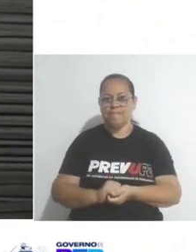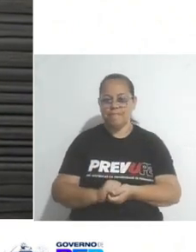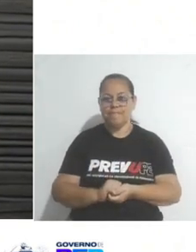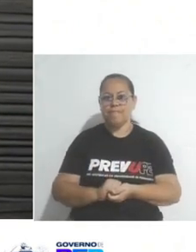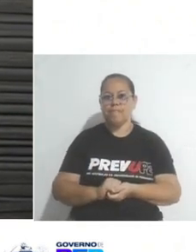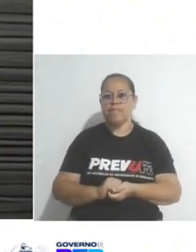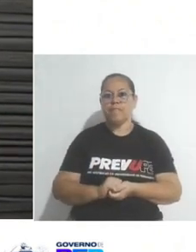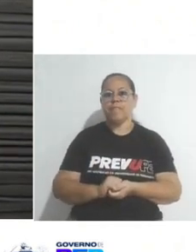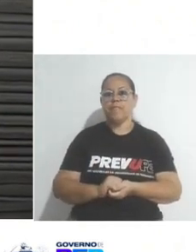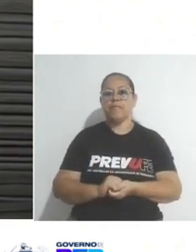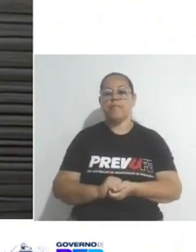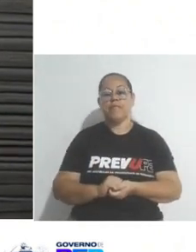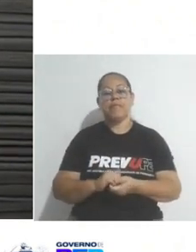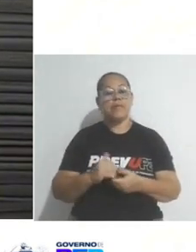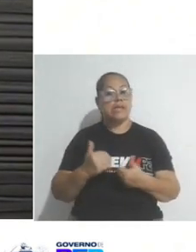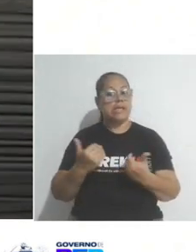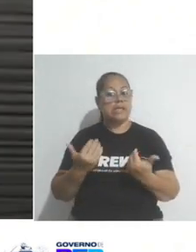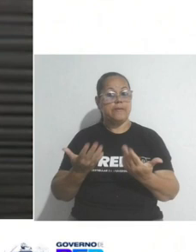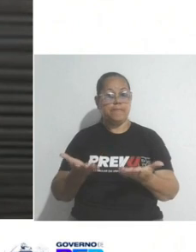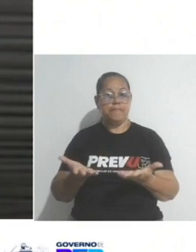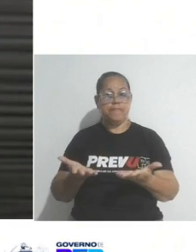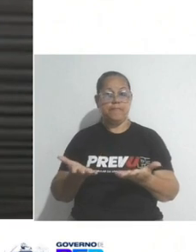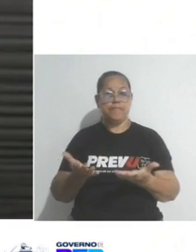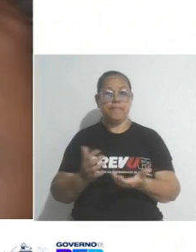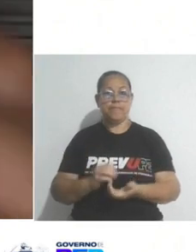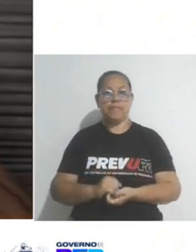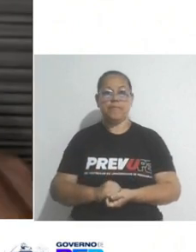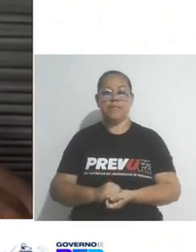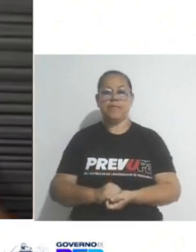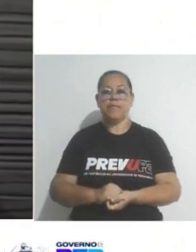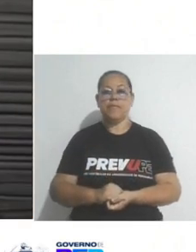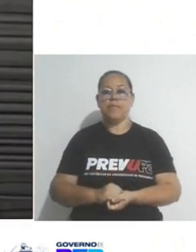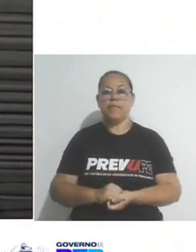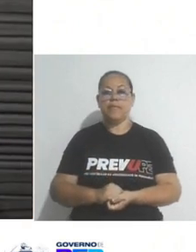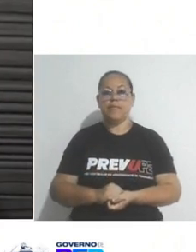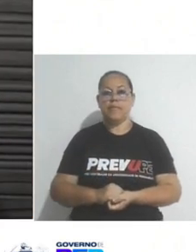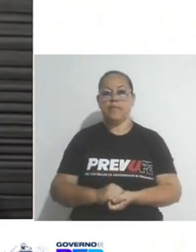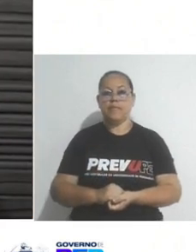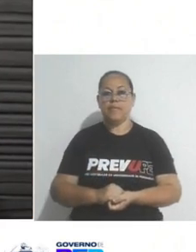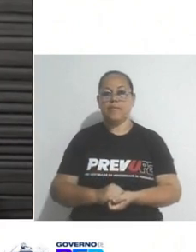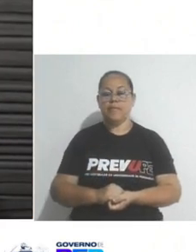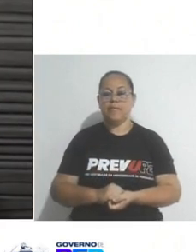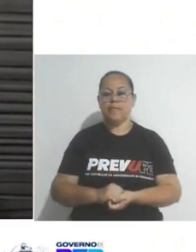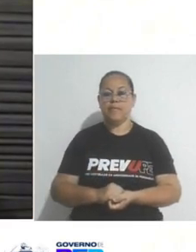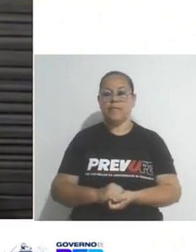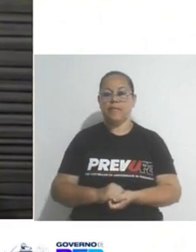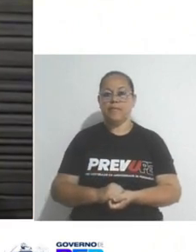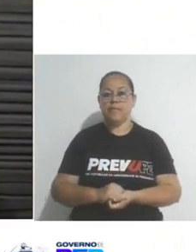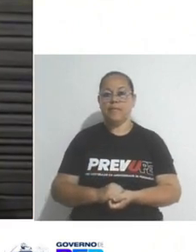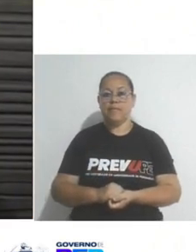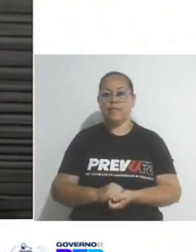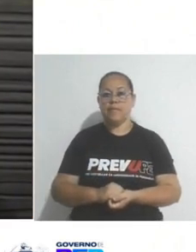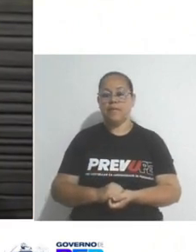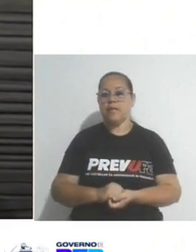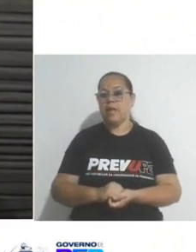ou seja a fórmula é escala